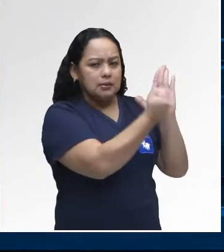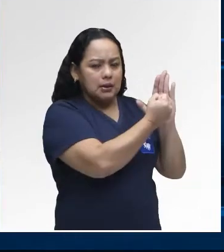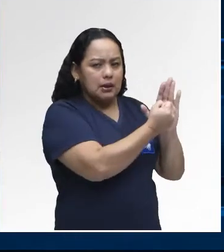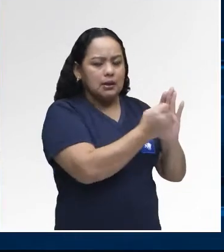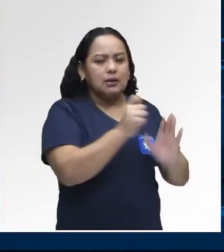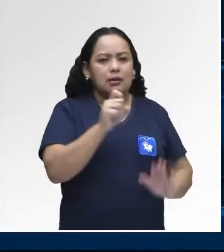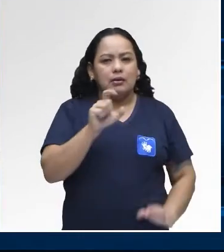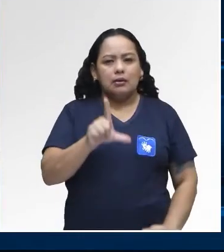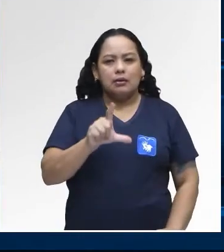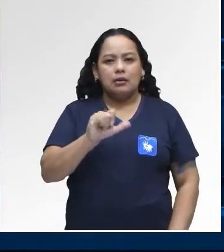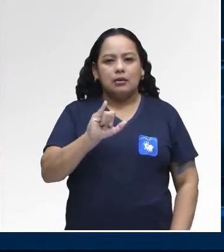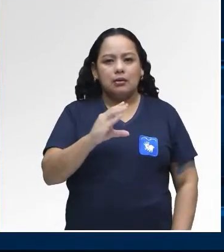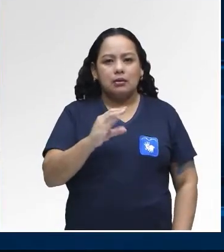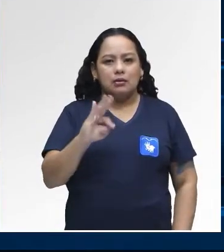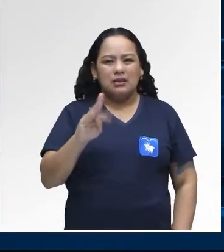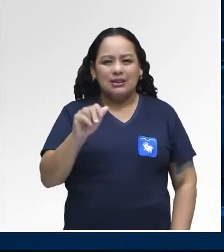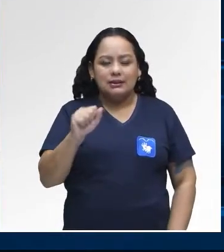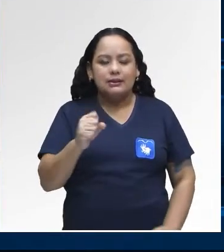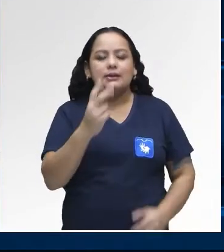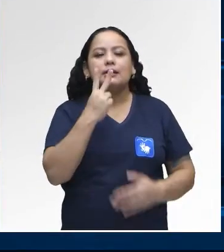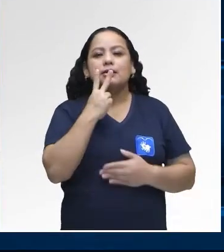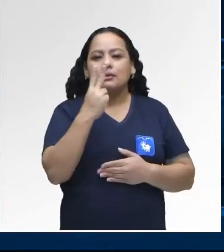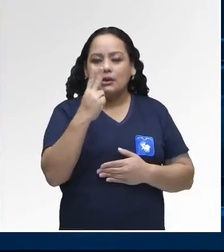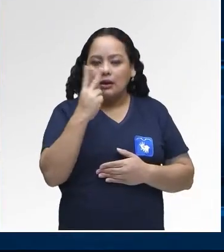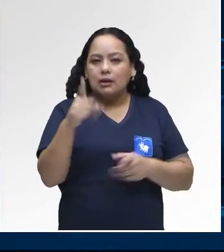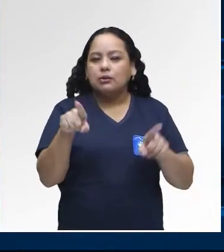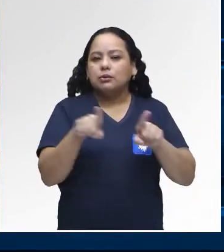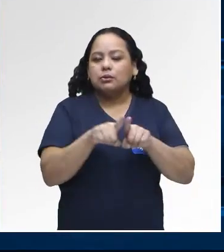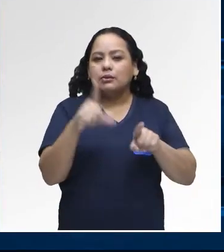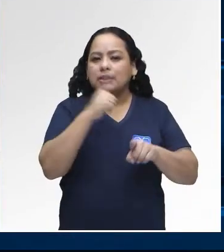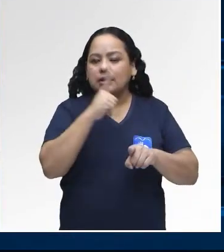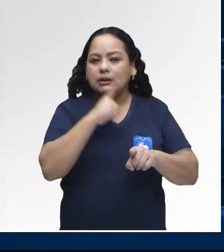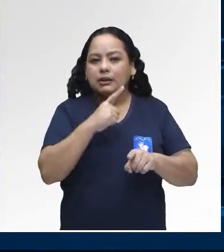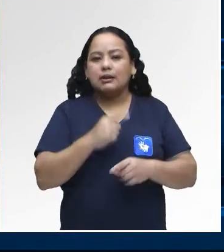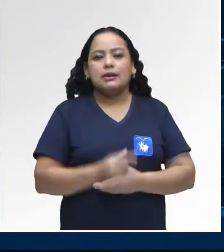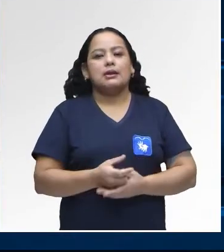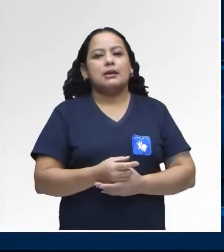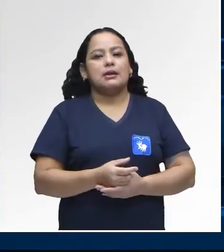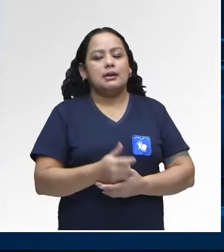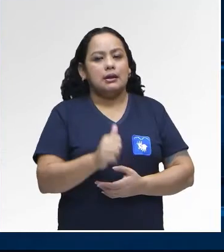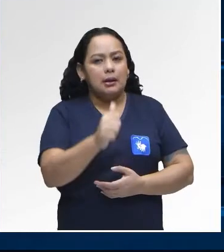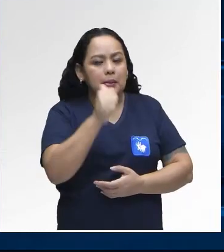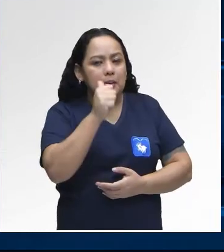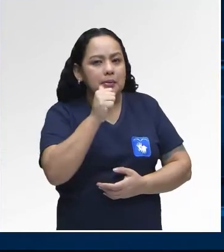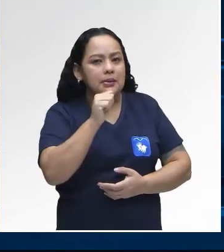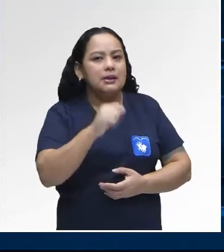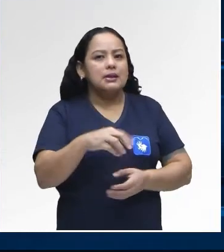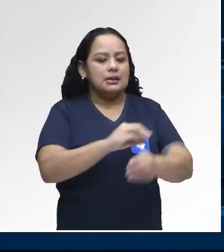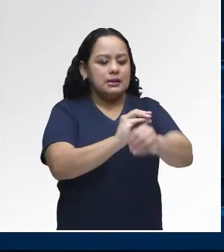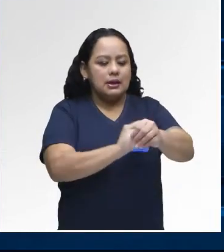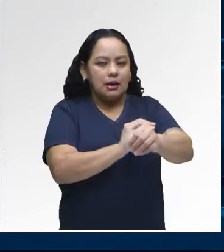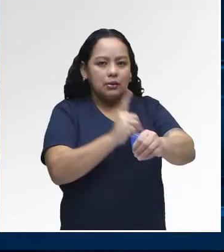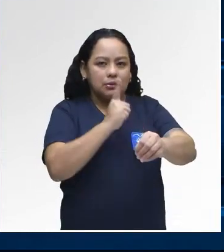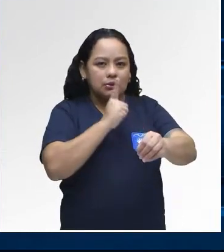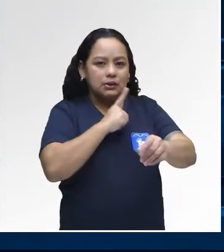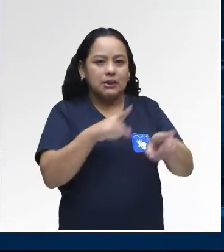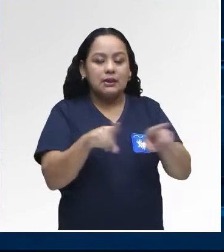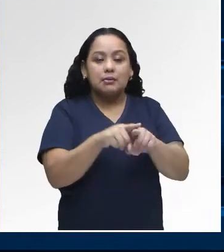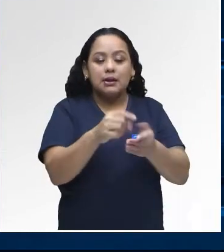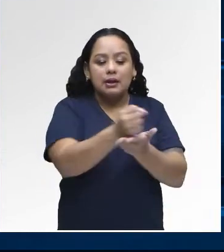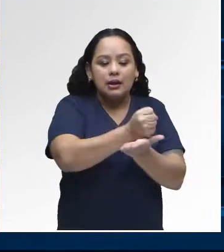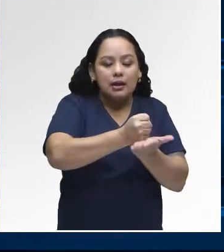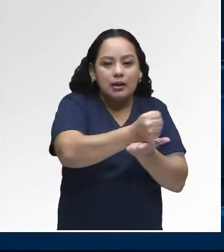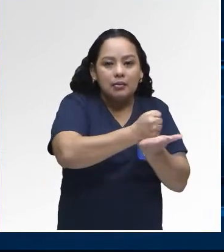lícitas, nós temos o cigarro, nós temos as bebidas que contêm álcool, nós temos também os remédios que